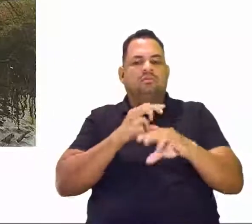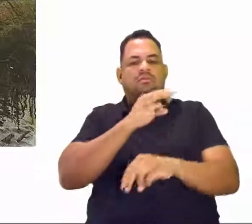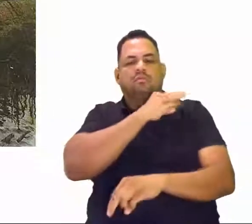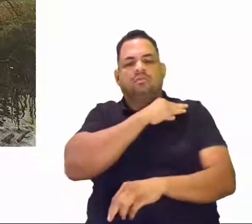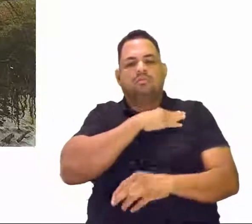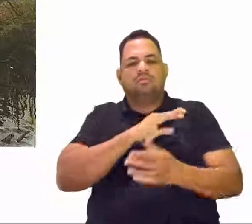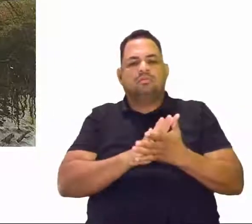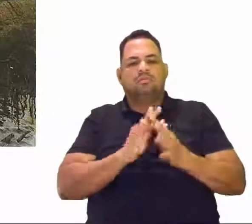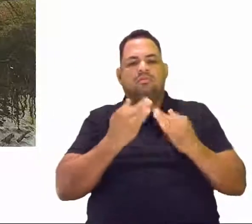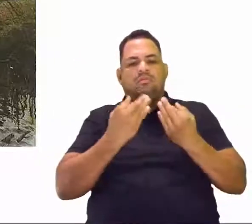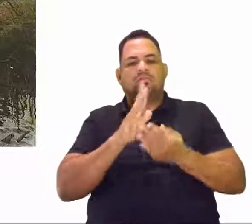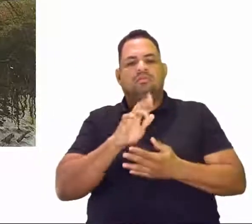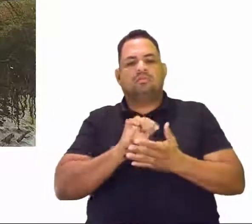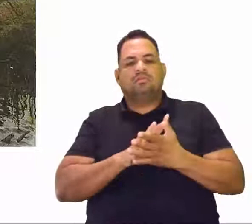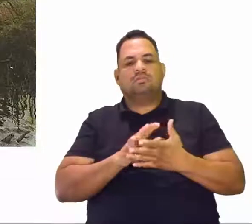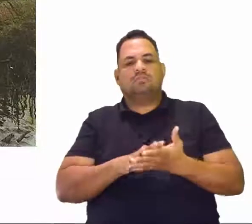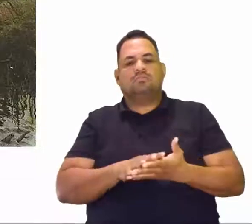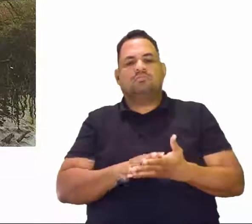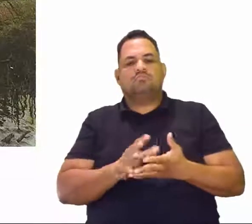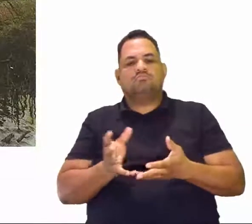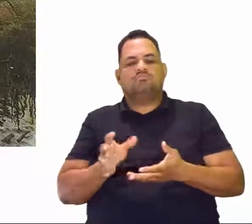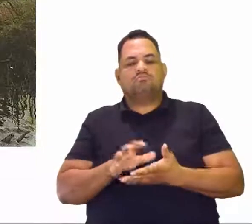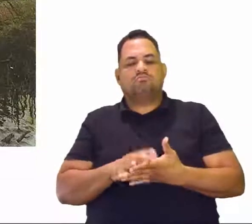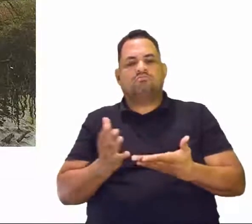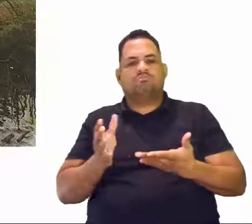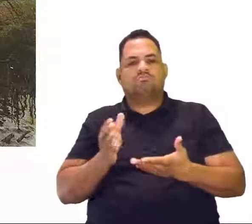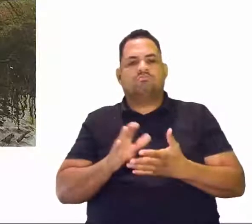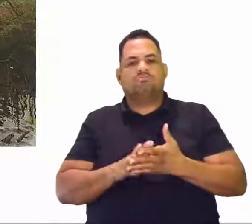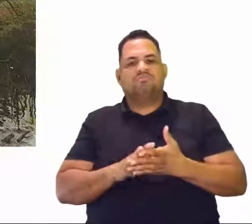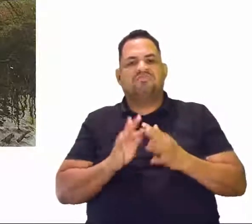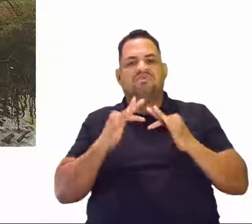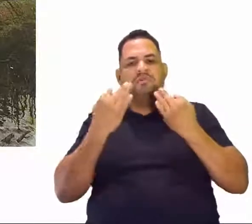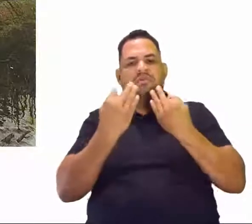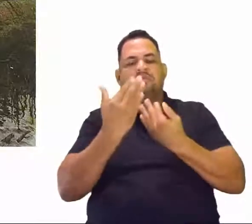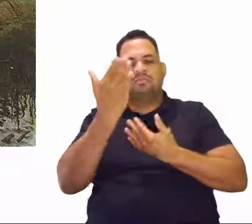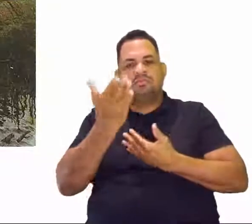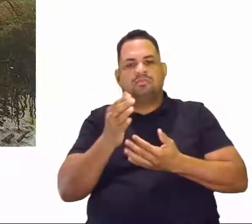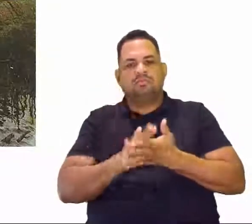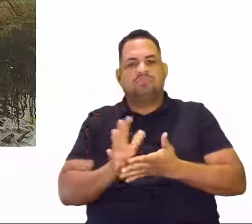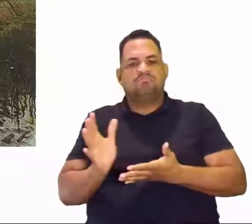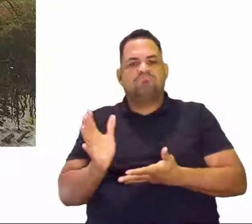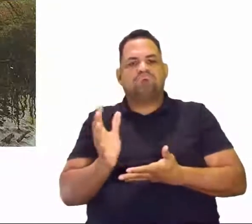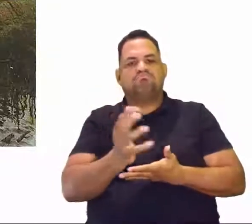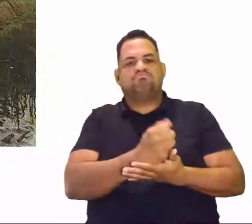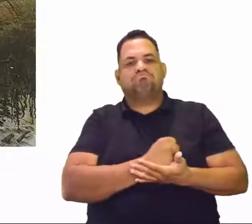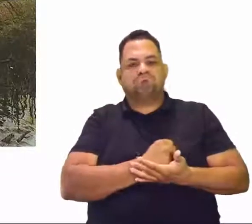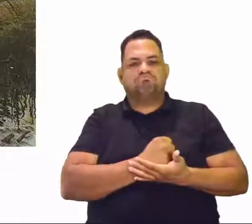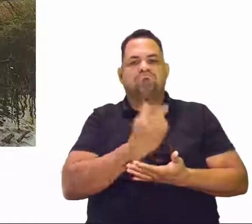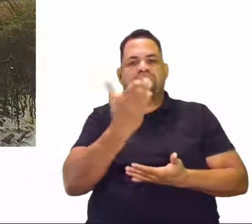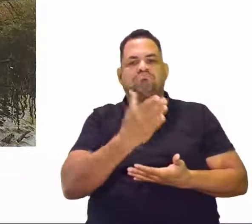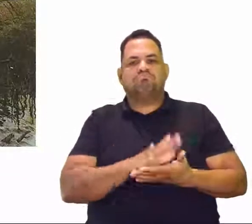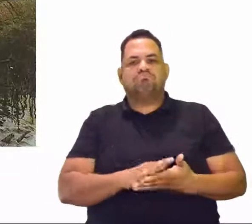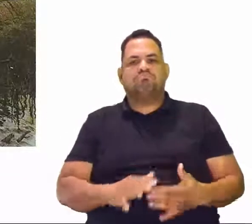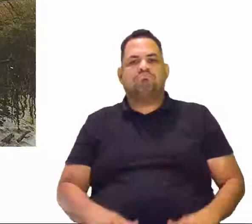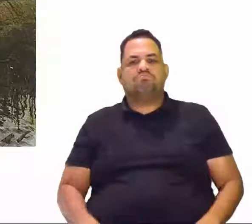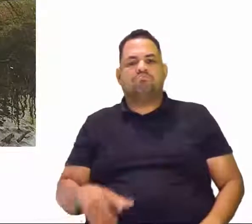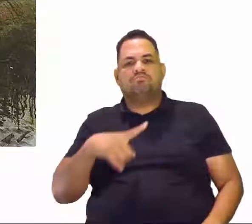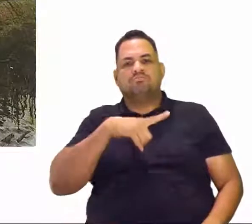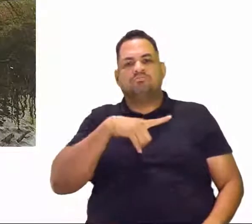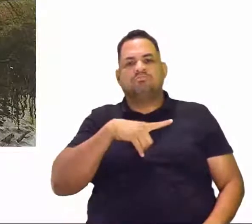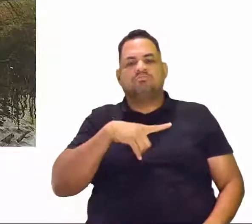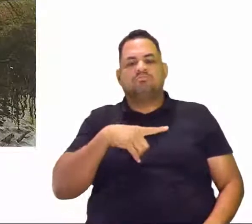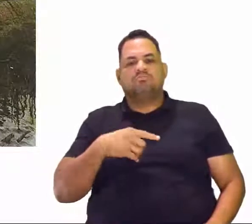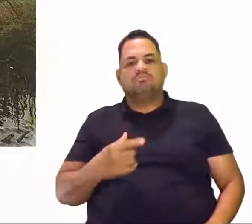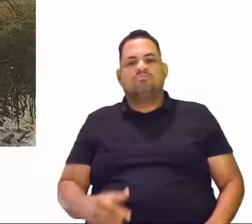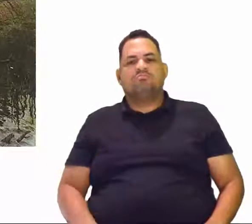Guarani capturada por caçadores de escravos na família Guarani sendo capturaram também né gente houve muita